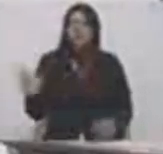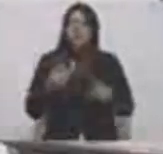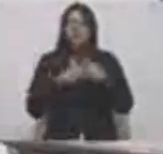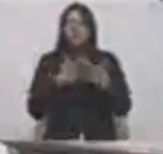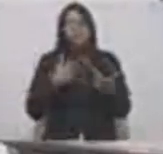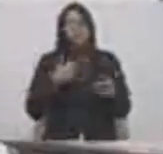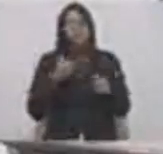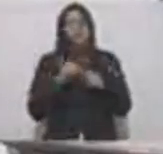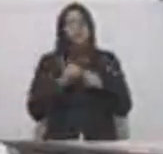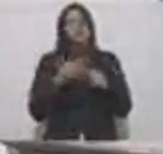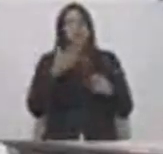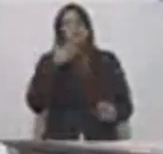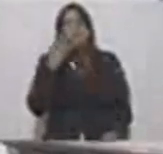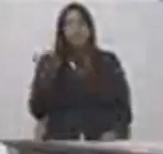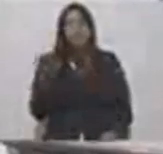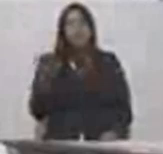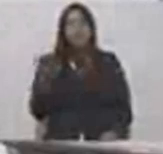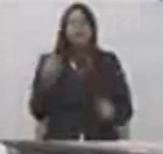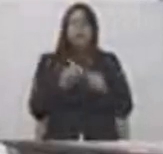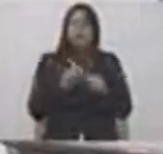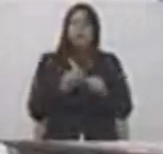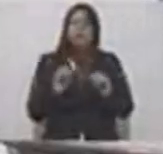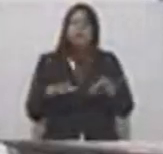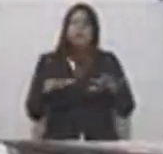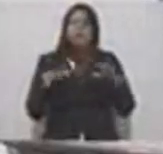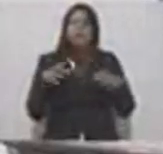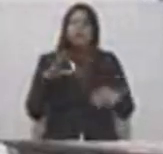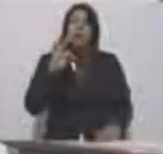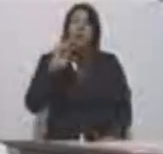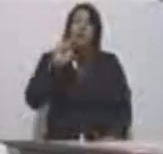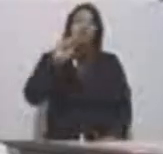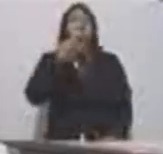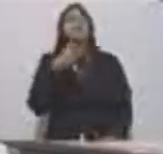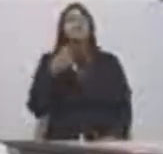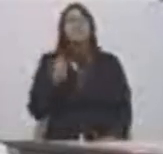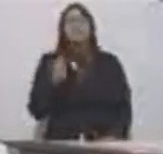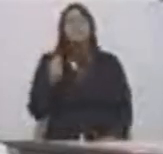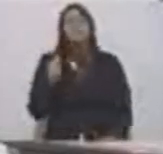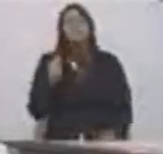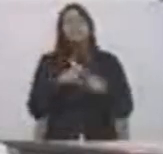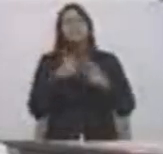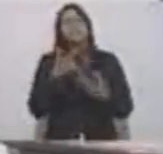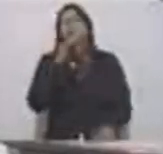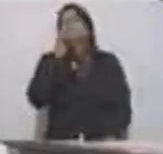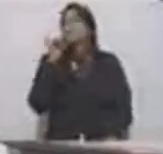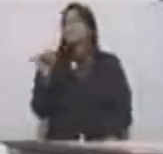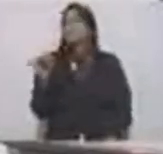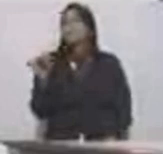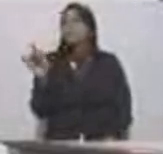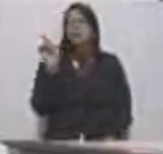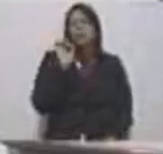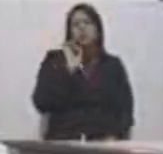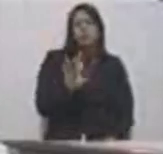esse requerimento. Se foi criada uma taxa para manter, como diz aqui, não só a